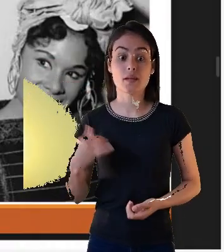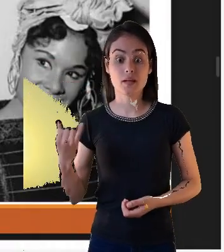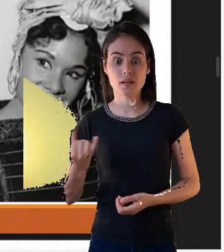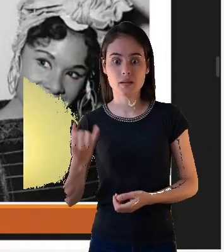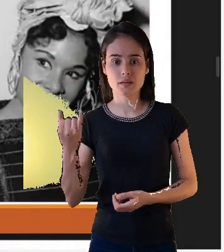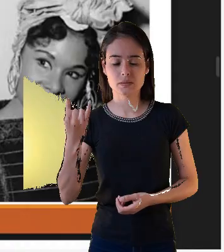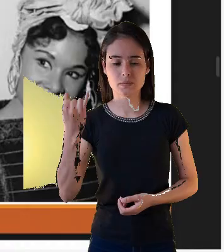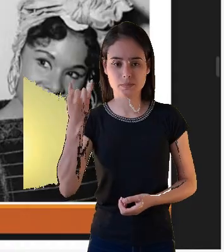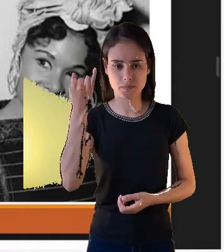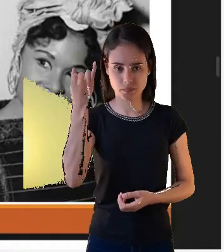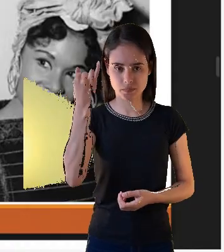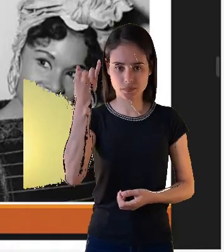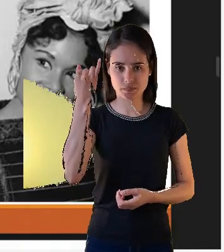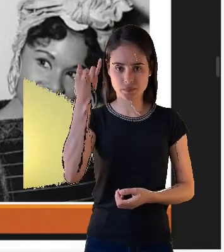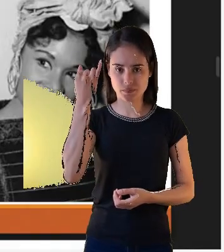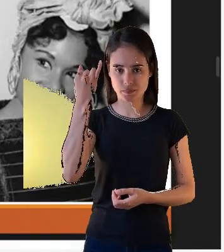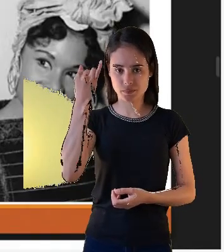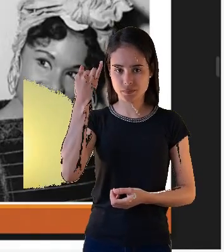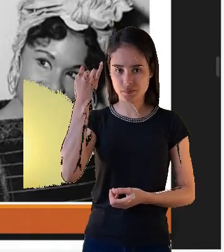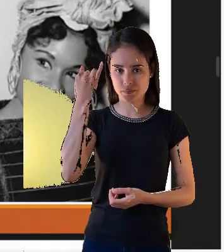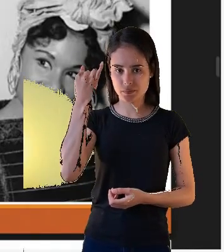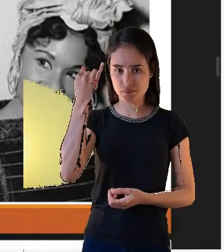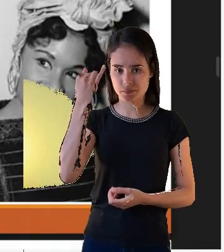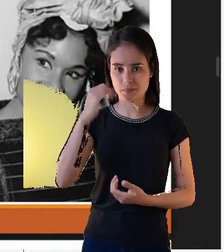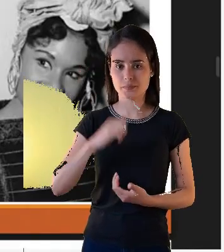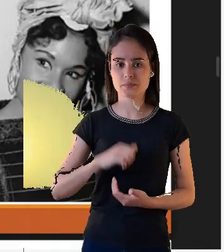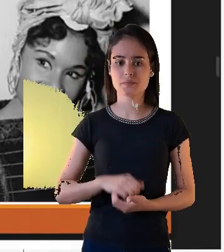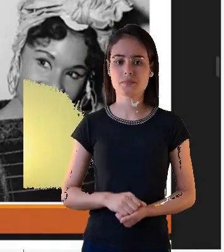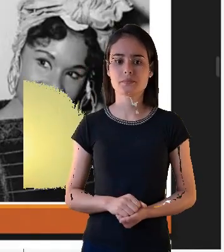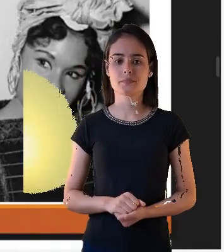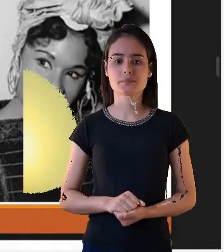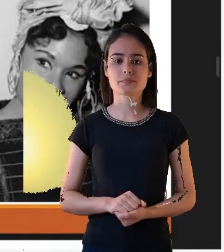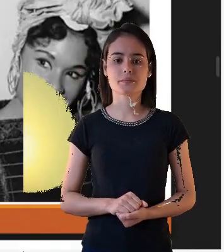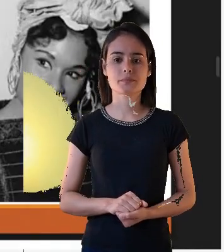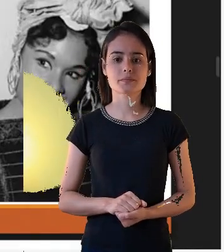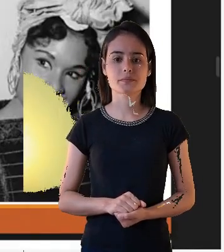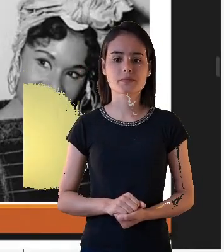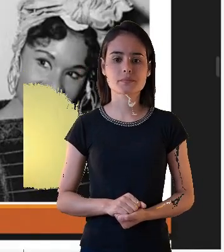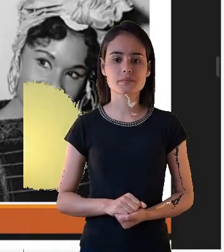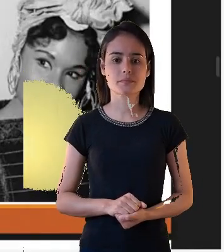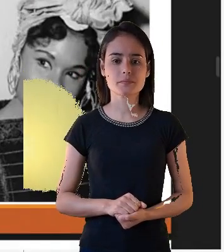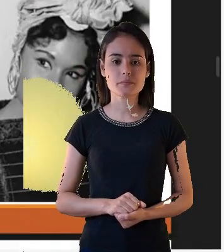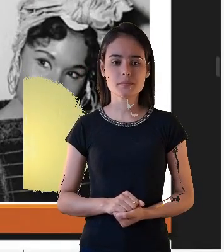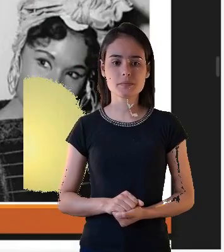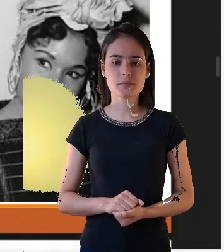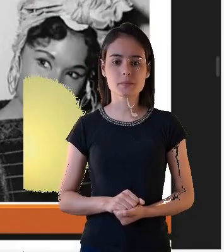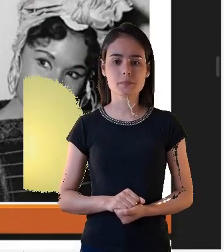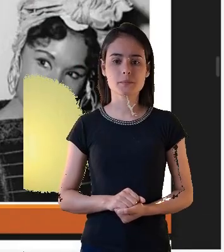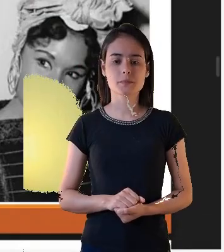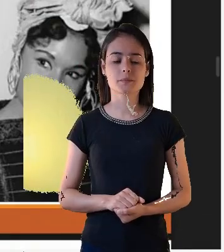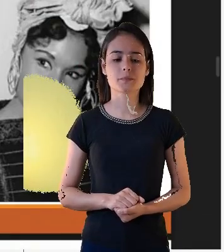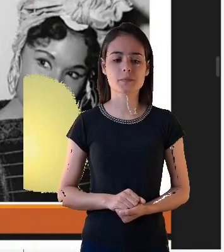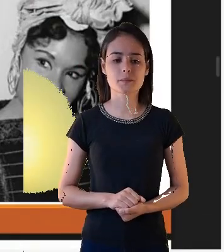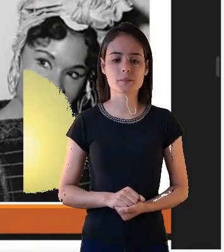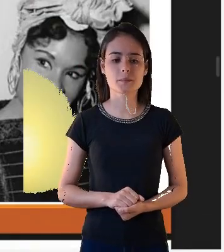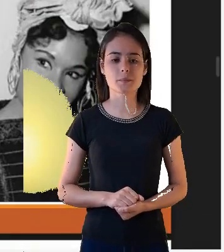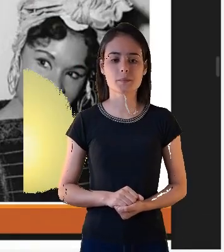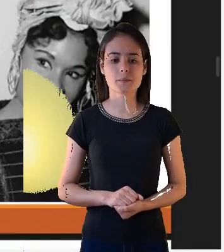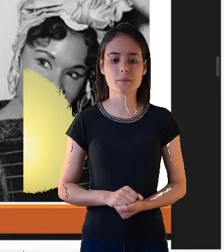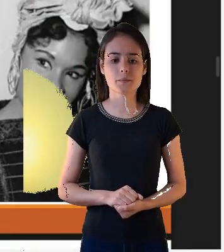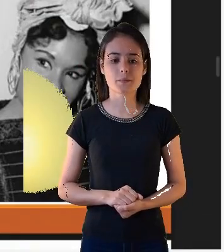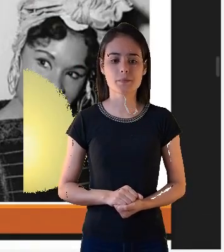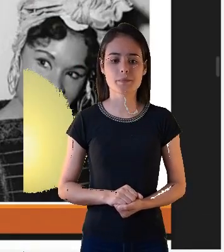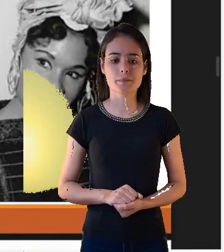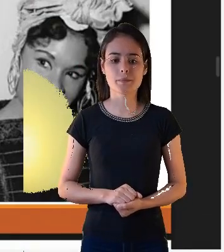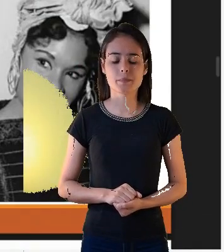bailarina importantíssima, né, na história. Ela foi uma das primeiras bailarinas, né, a